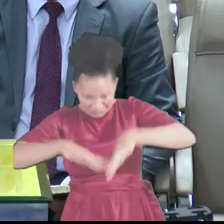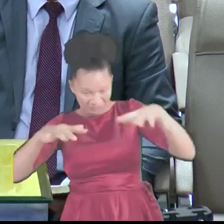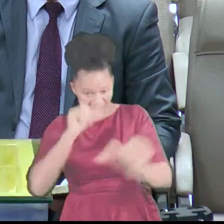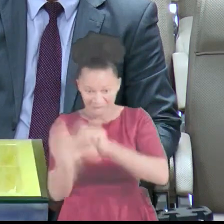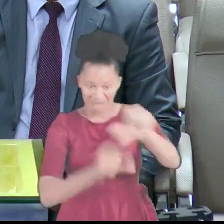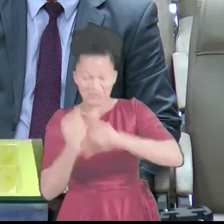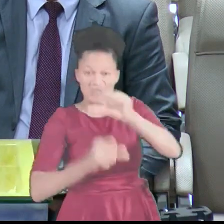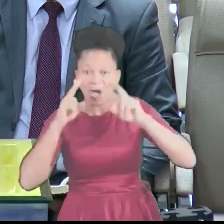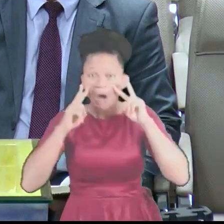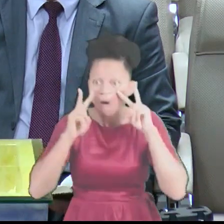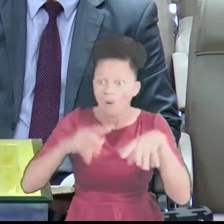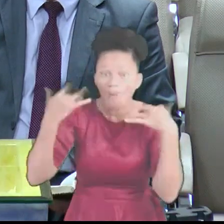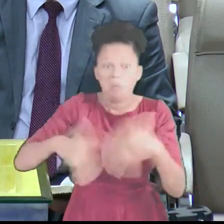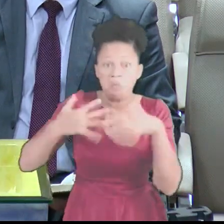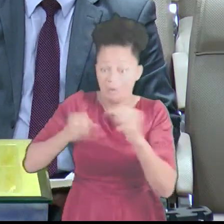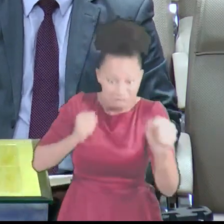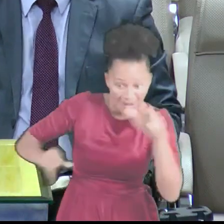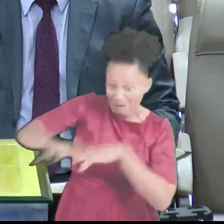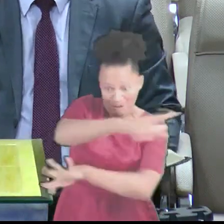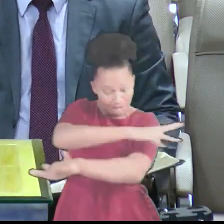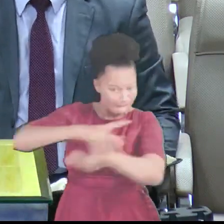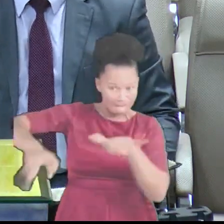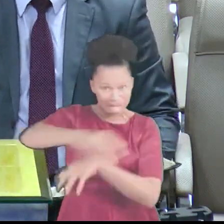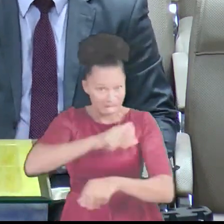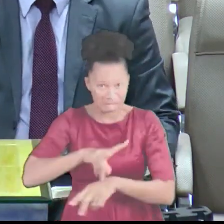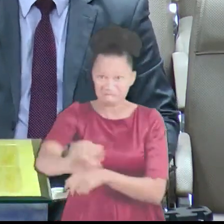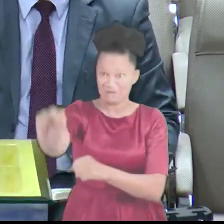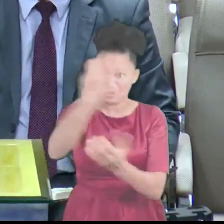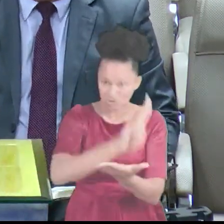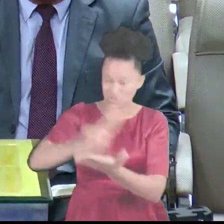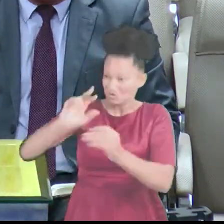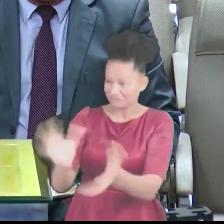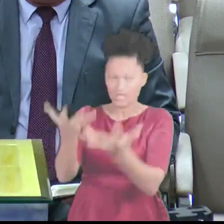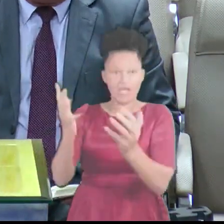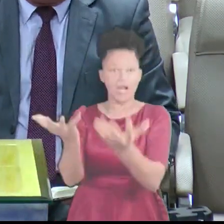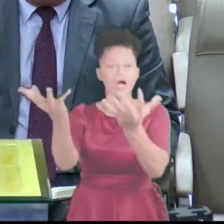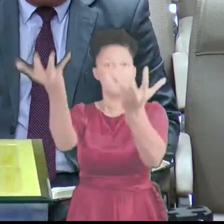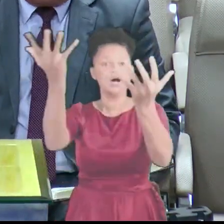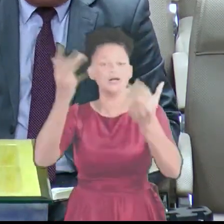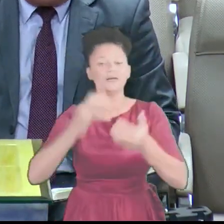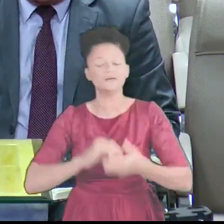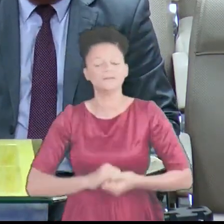tu verás o que eu vou fazer, meu nome será exaltado.